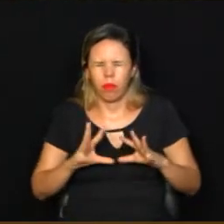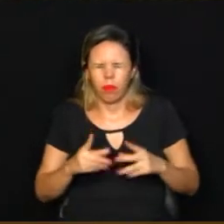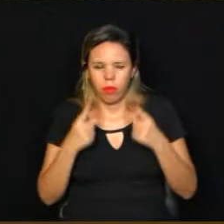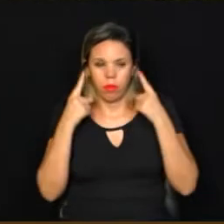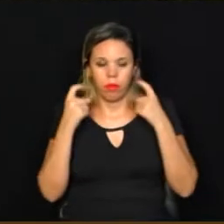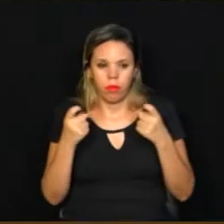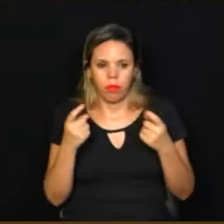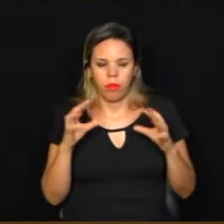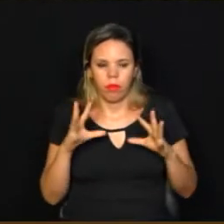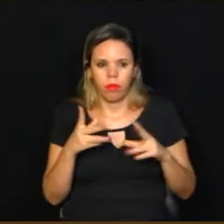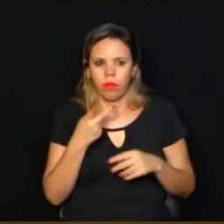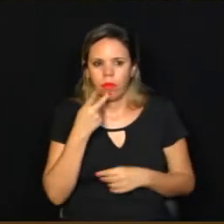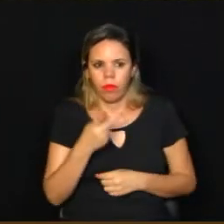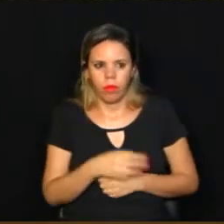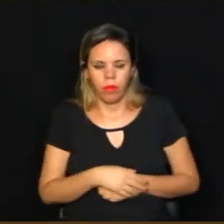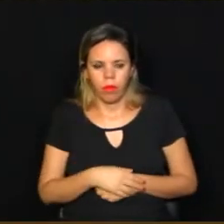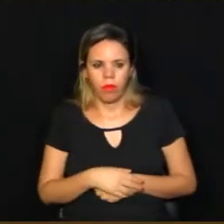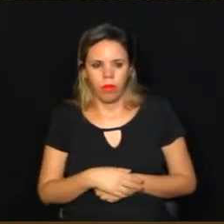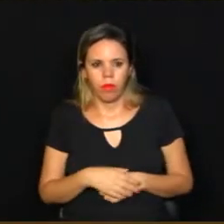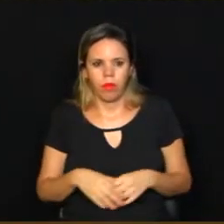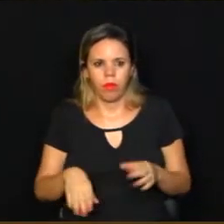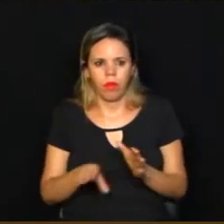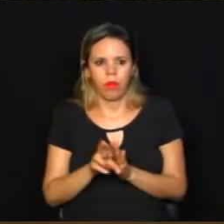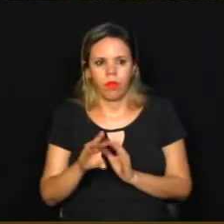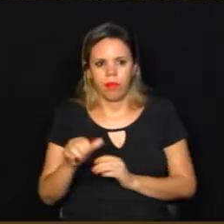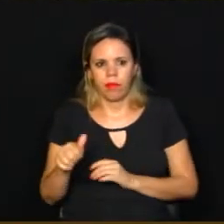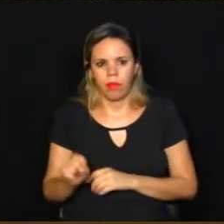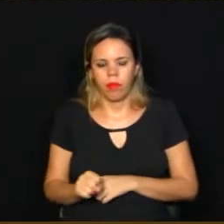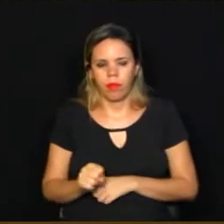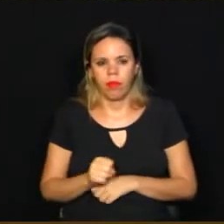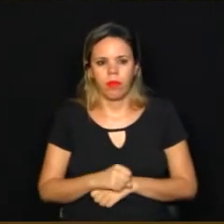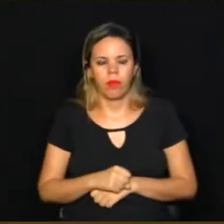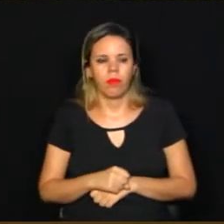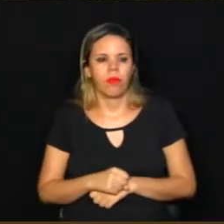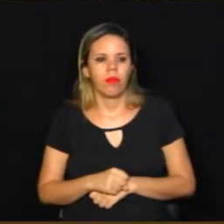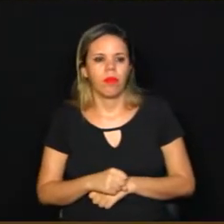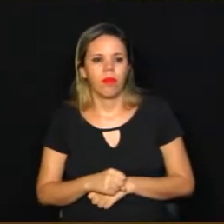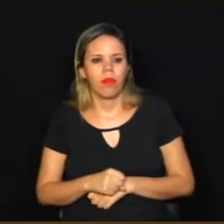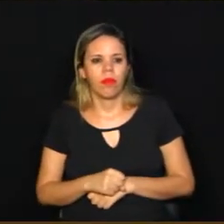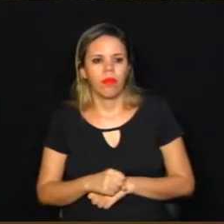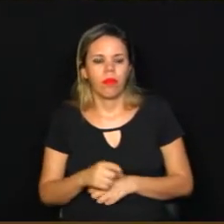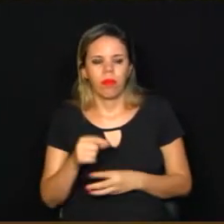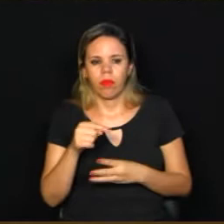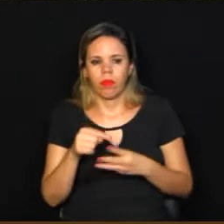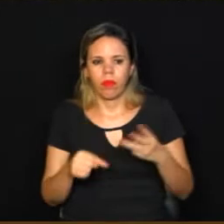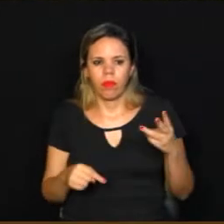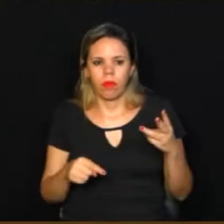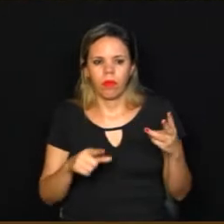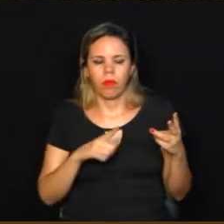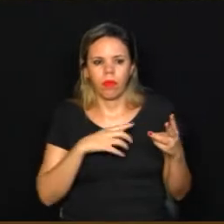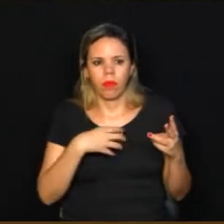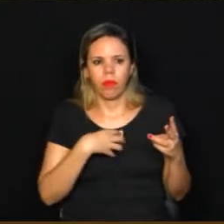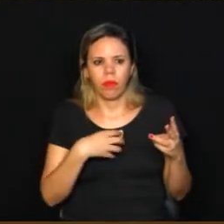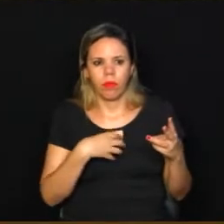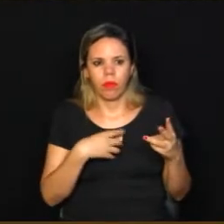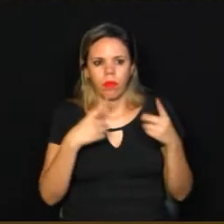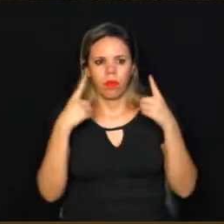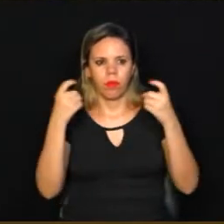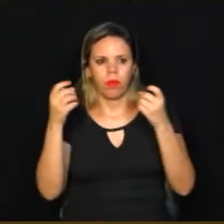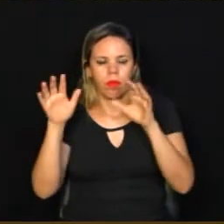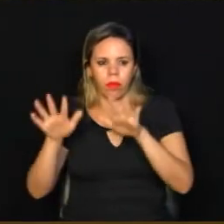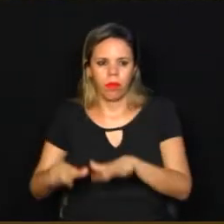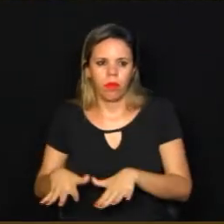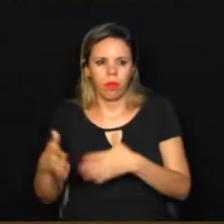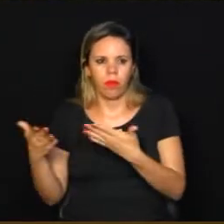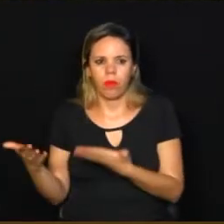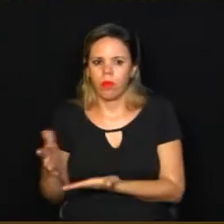falei para vocês, todas as violências vêm para o CREAS, todos os casos de violência. Mas existem 3 tipos de violência que ficam aqui, que